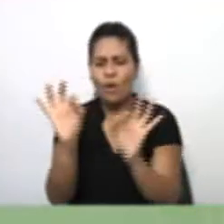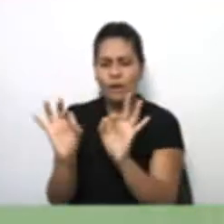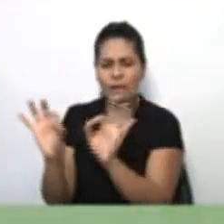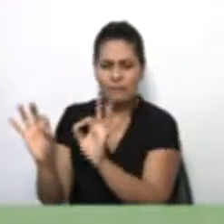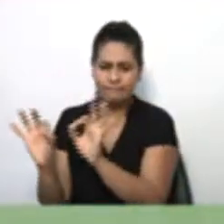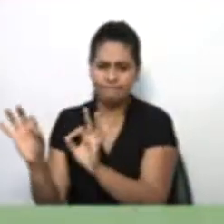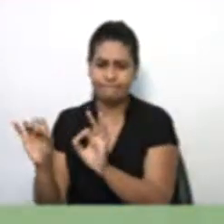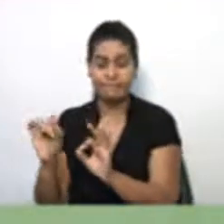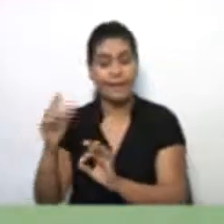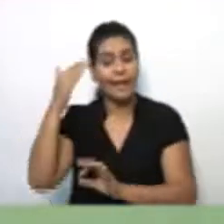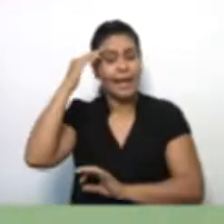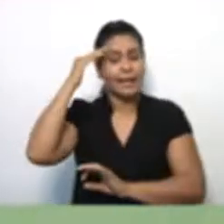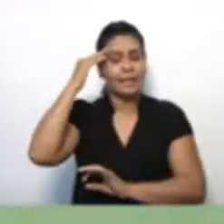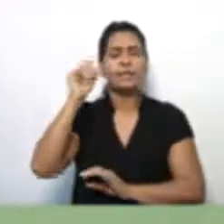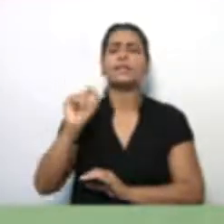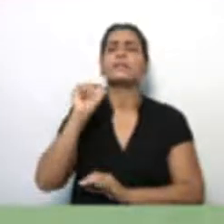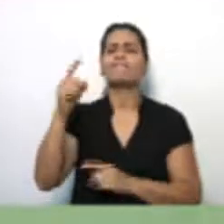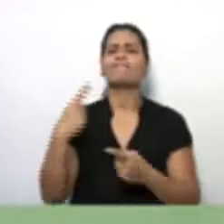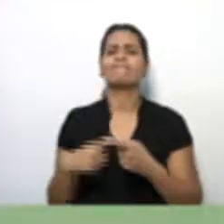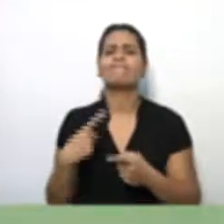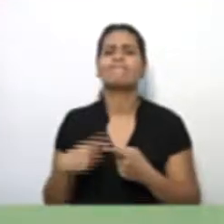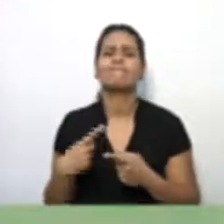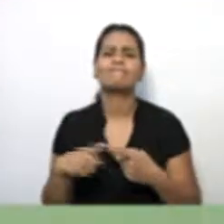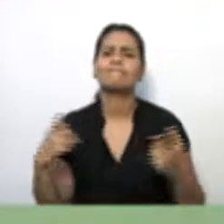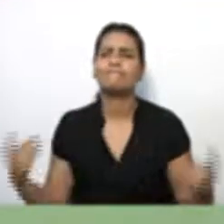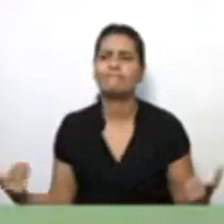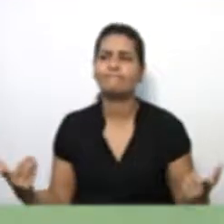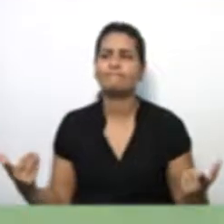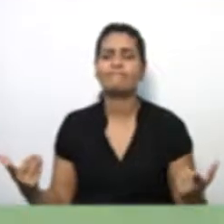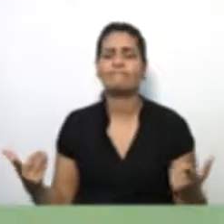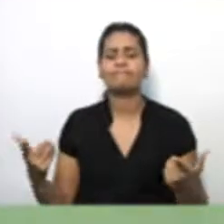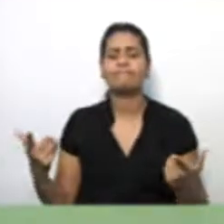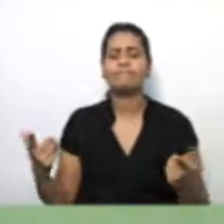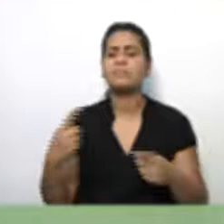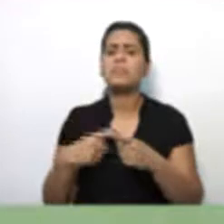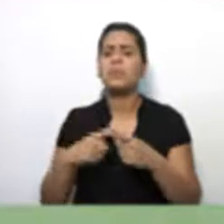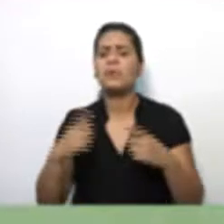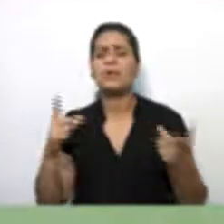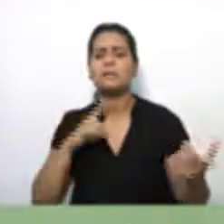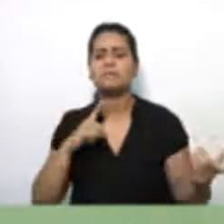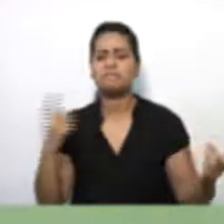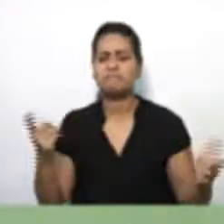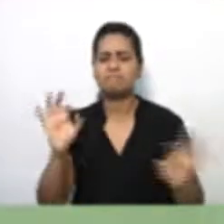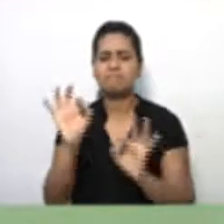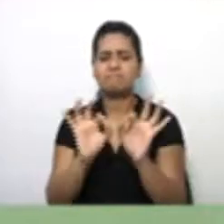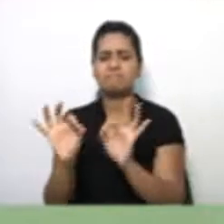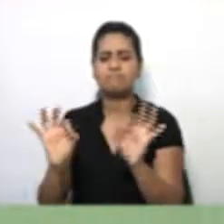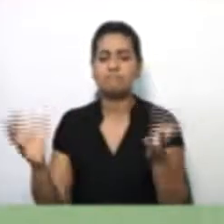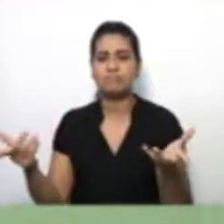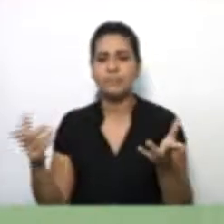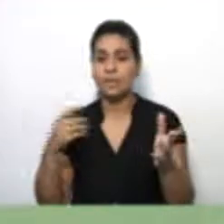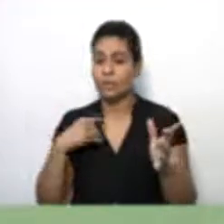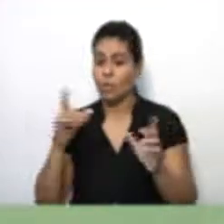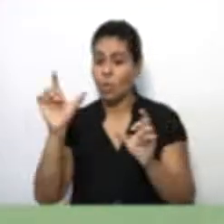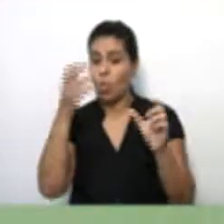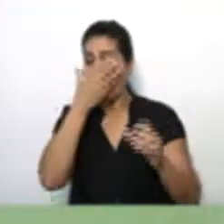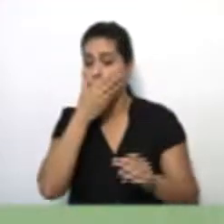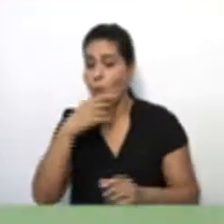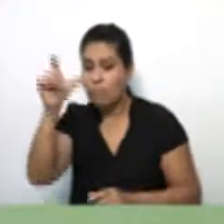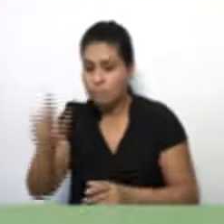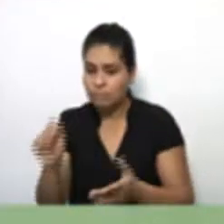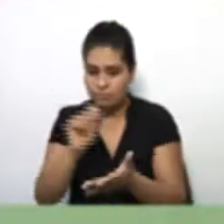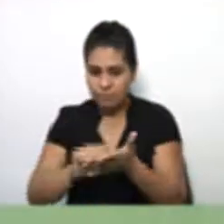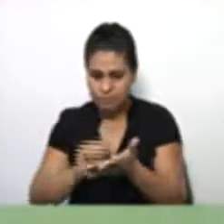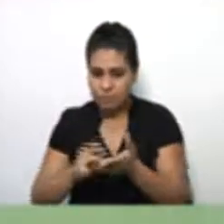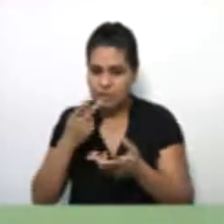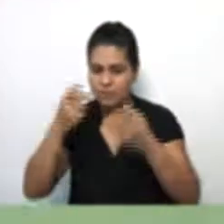é interessante entender o porquê, ó, veja bem, o porquê elas existem, né? E eu trouxe um autor aqui chamado Coelho.